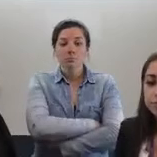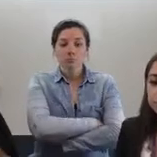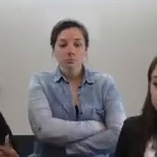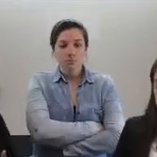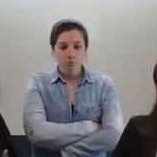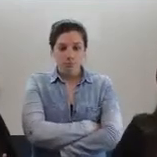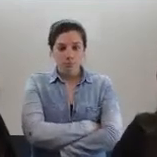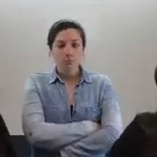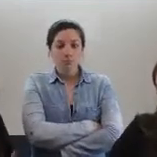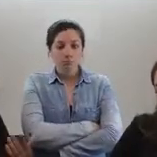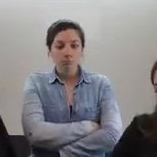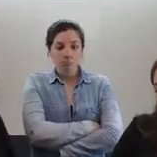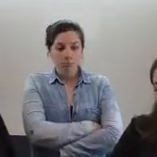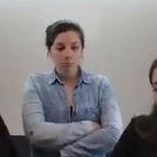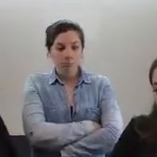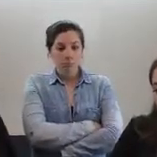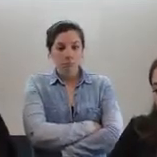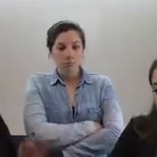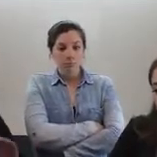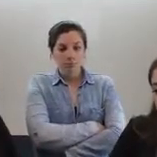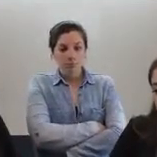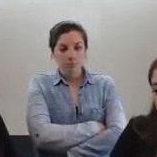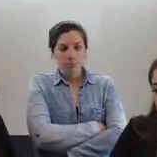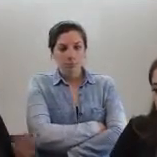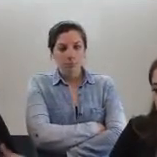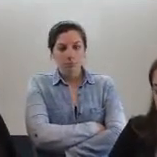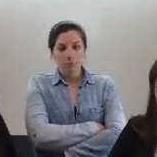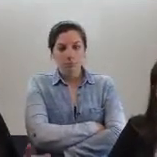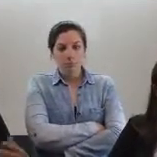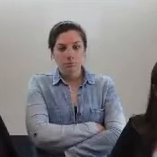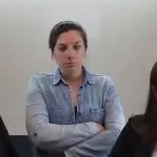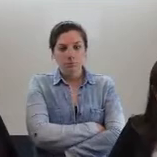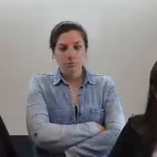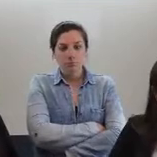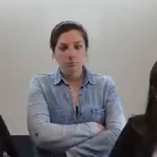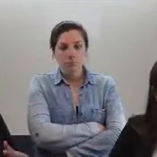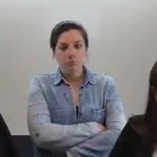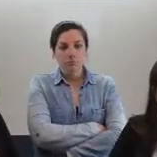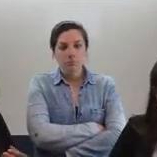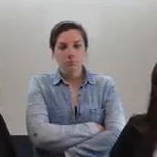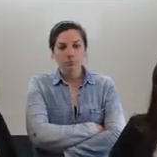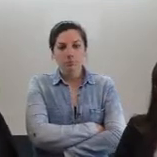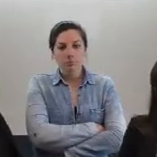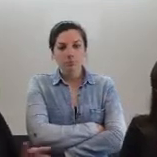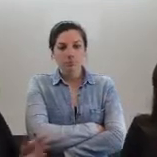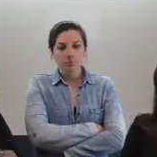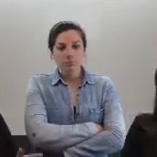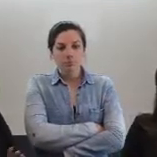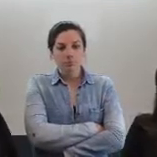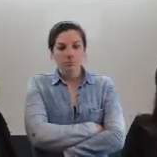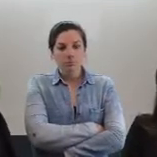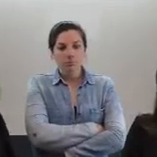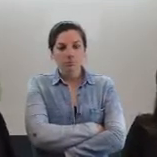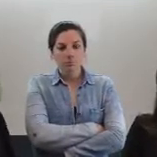Pearson, a EBSCO, a PubMed, que também é mais relacionada à medicina baseada em evidência, que ela é